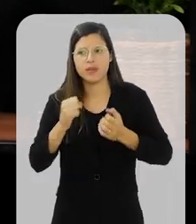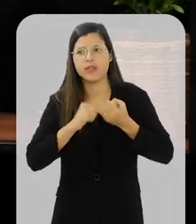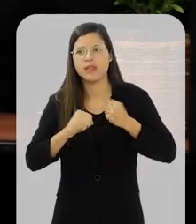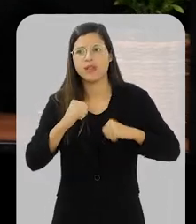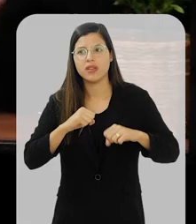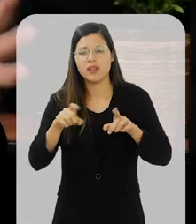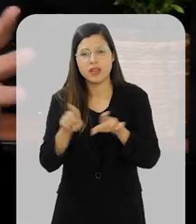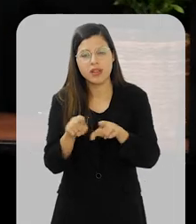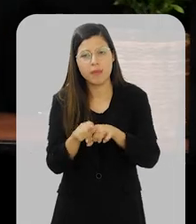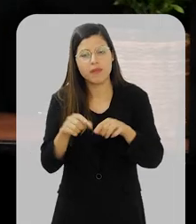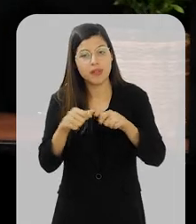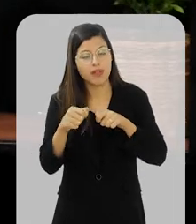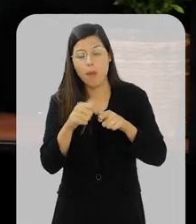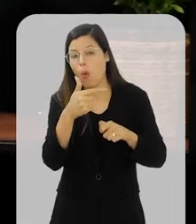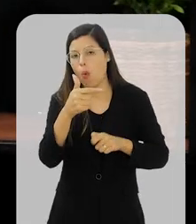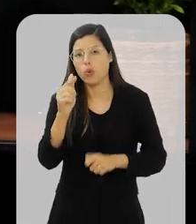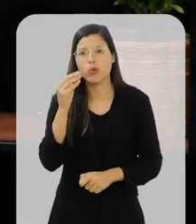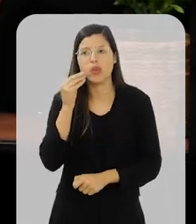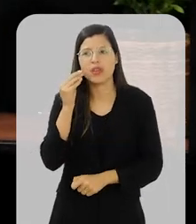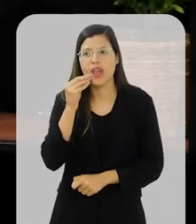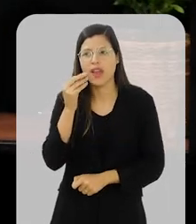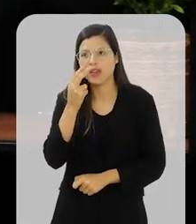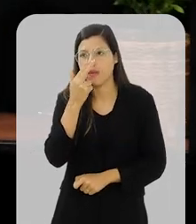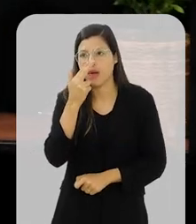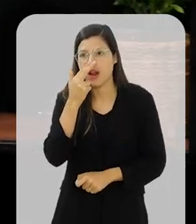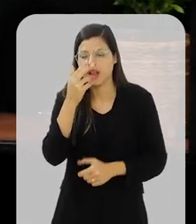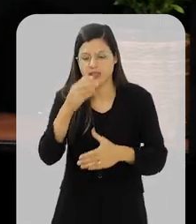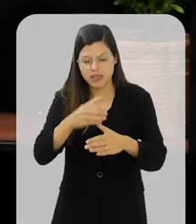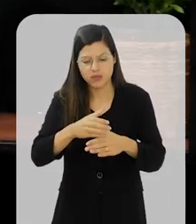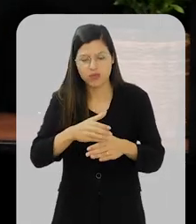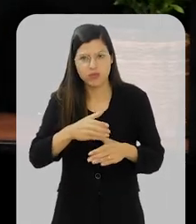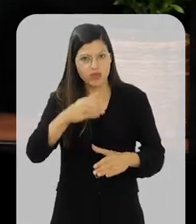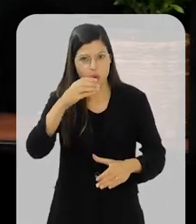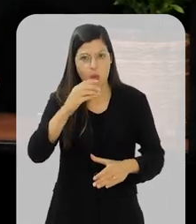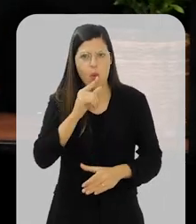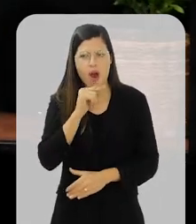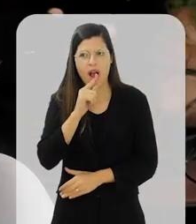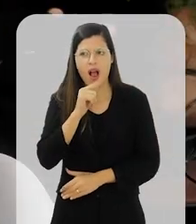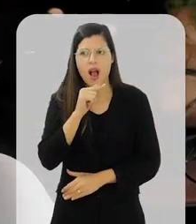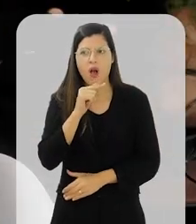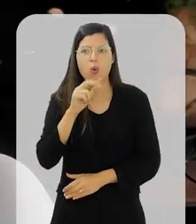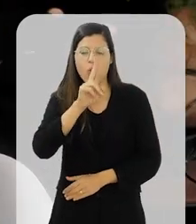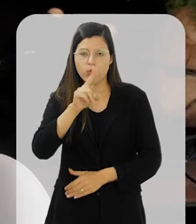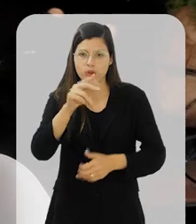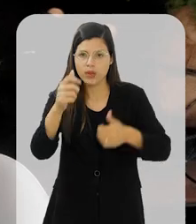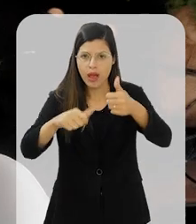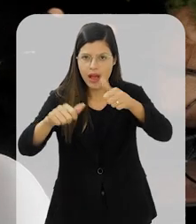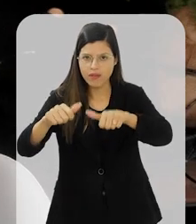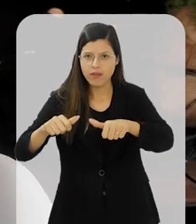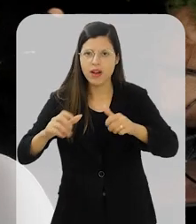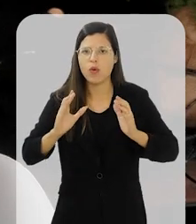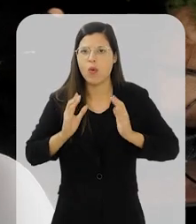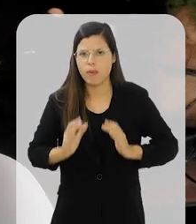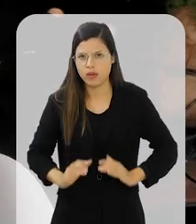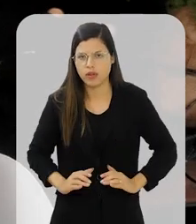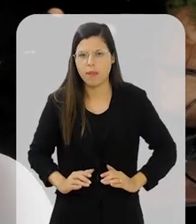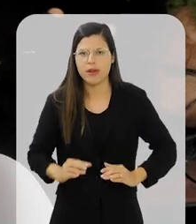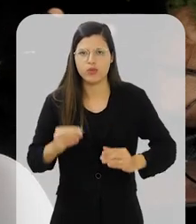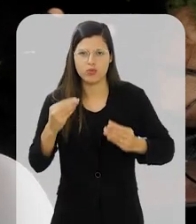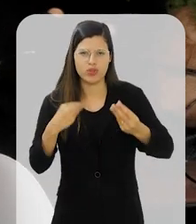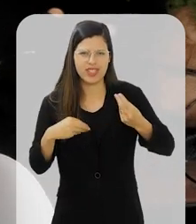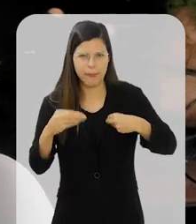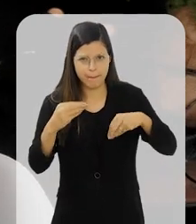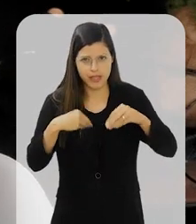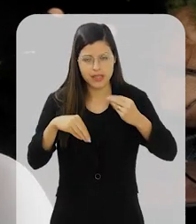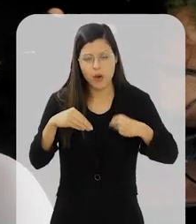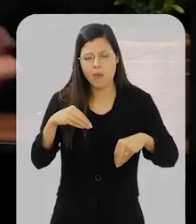também, que você coloca o animal num cilindro com água. Esse teste é muito utilizado também para avaliar o comportamento do tipo depressivo. Mas